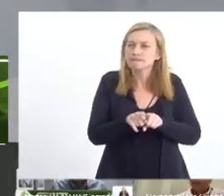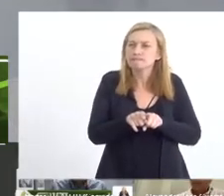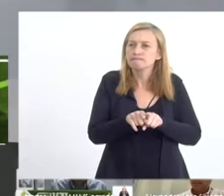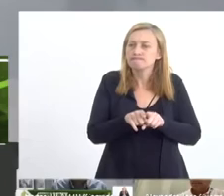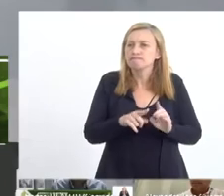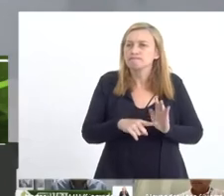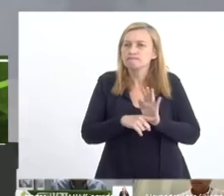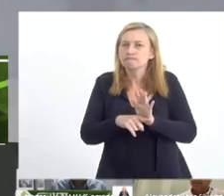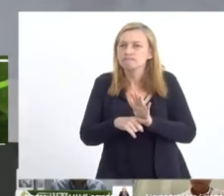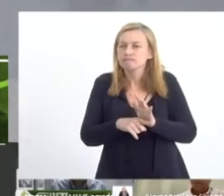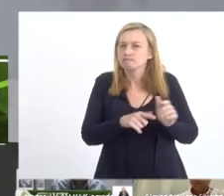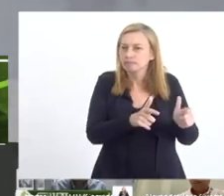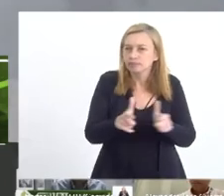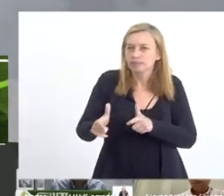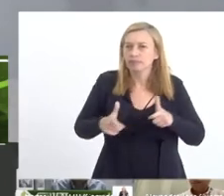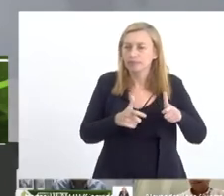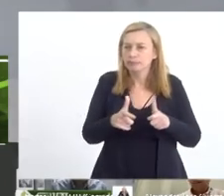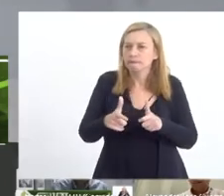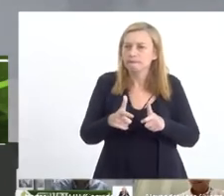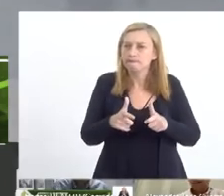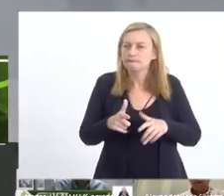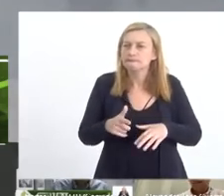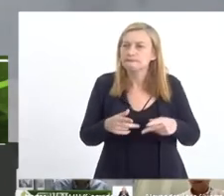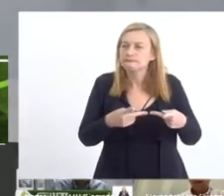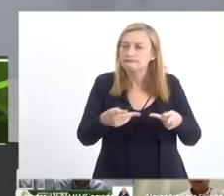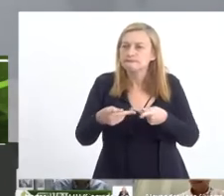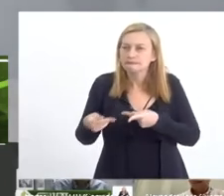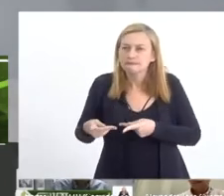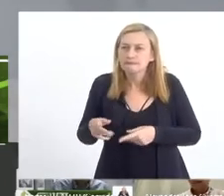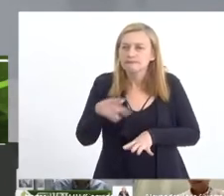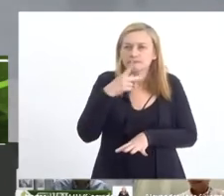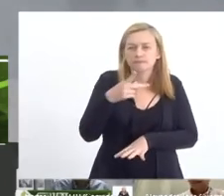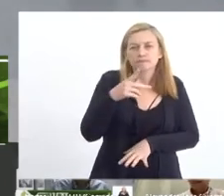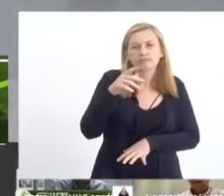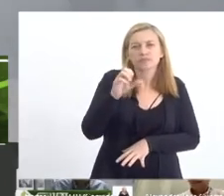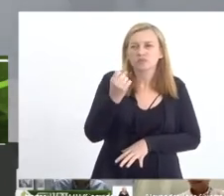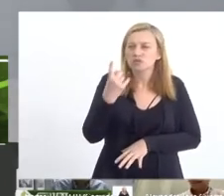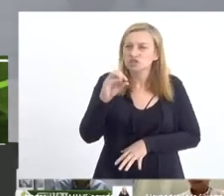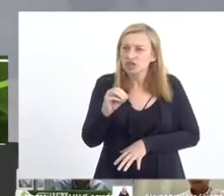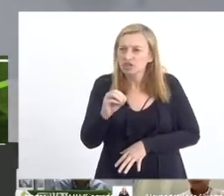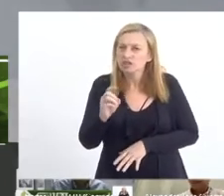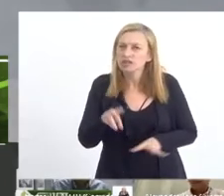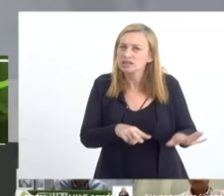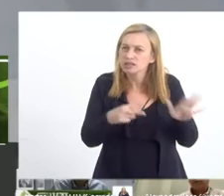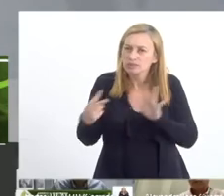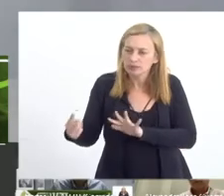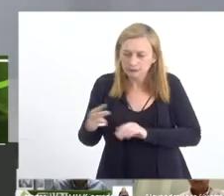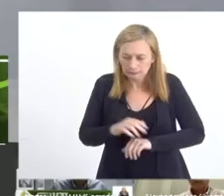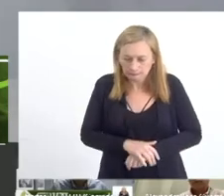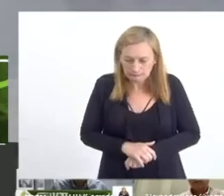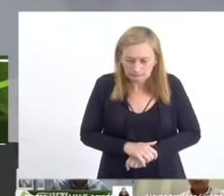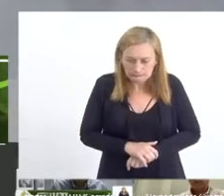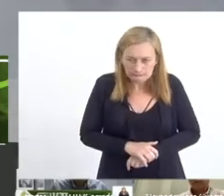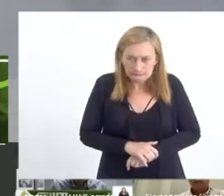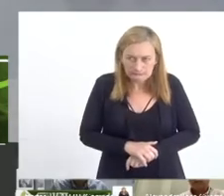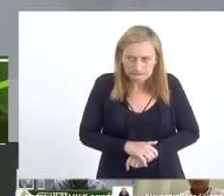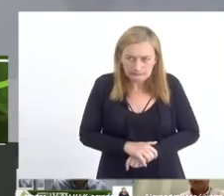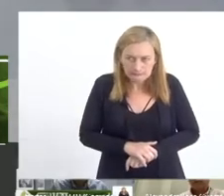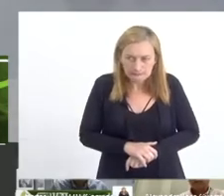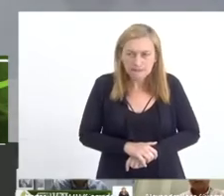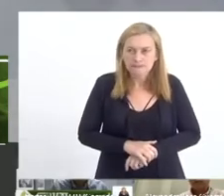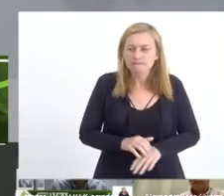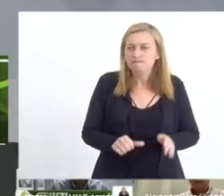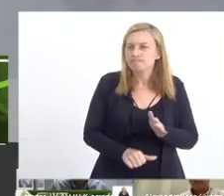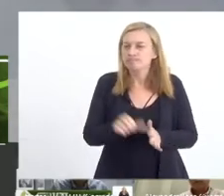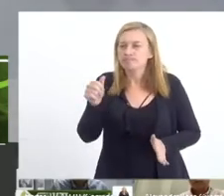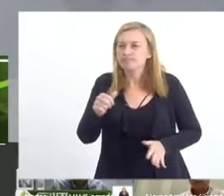destino, né? Eu comentei com o Sérgio Ricardo essa semana, eu saí pela primeira vez